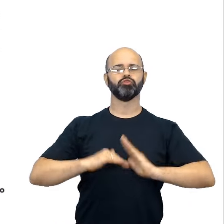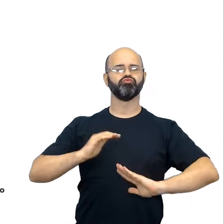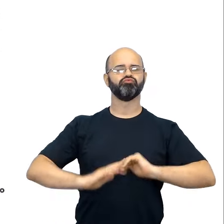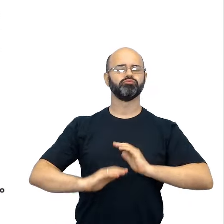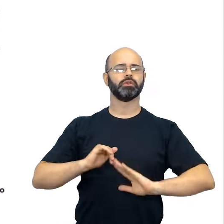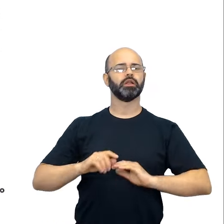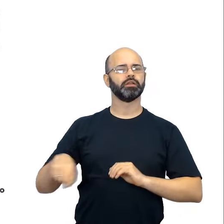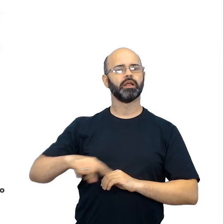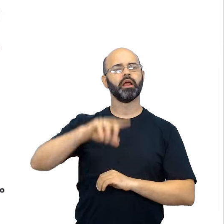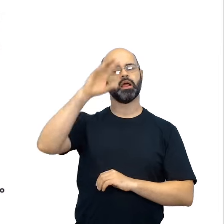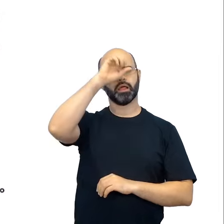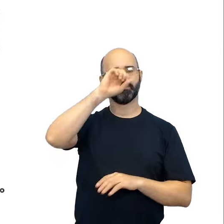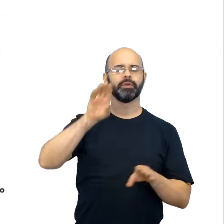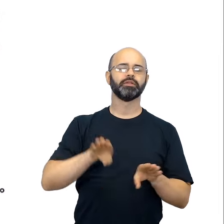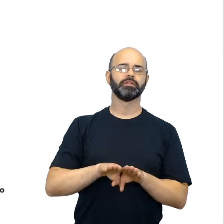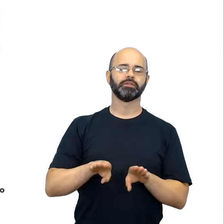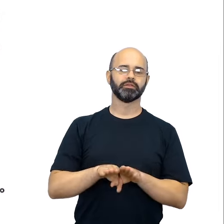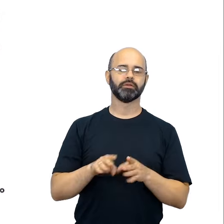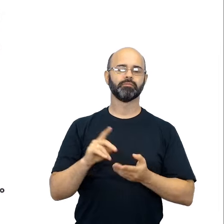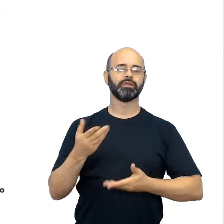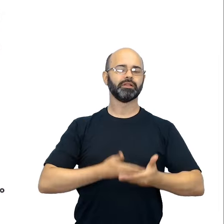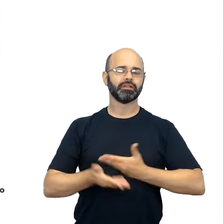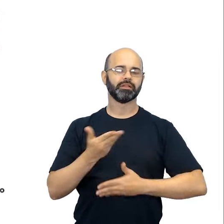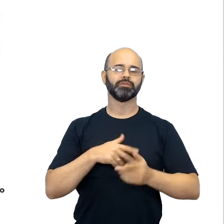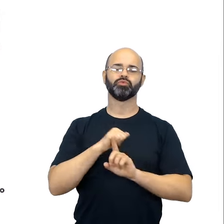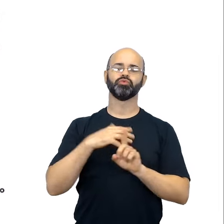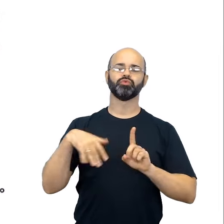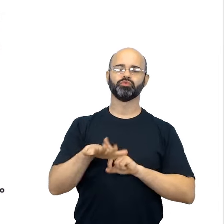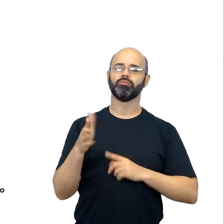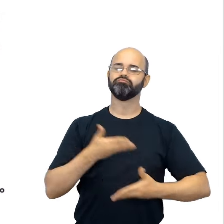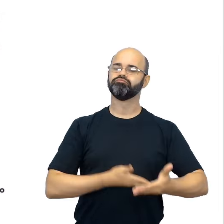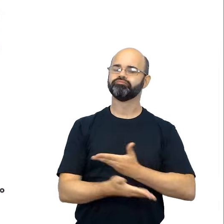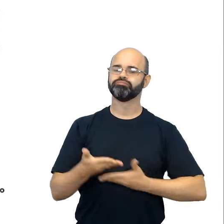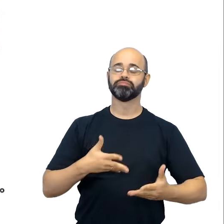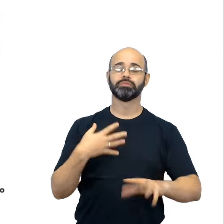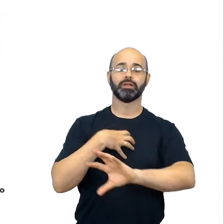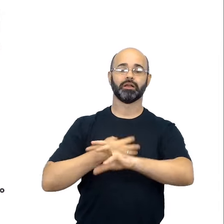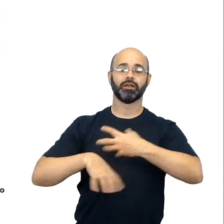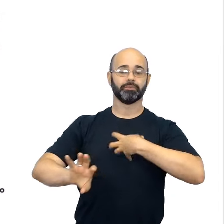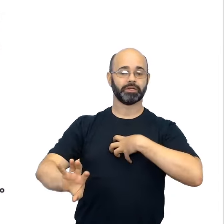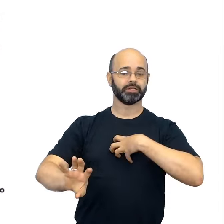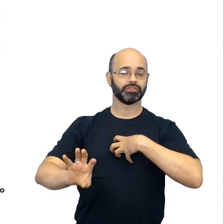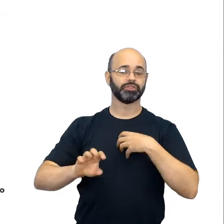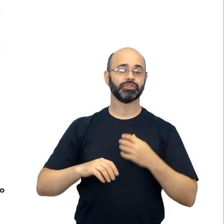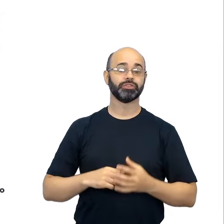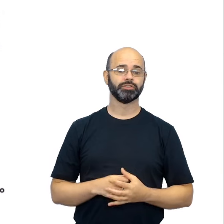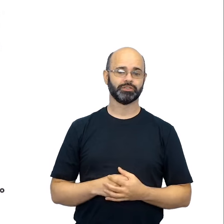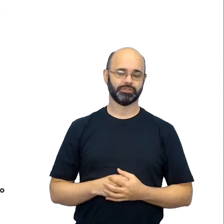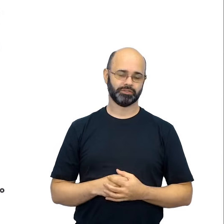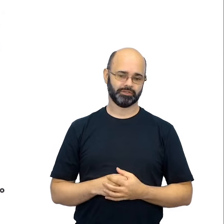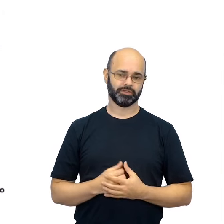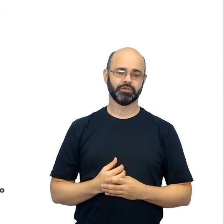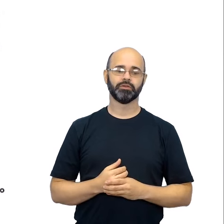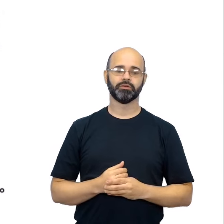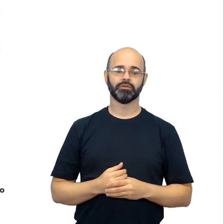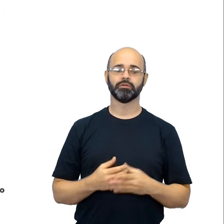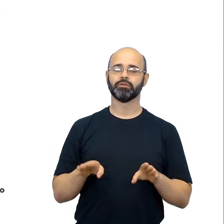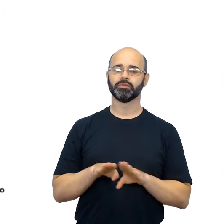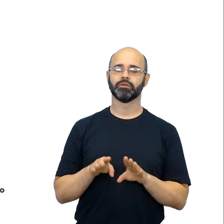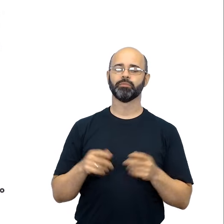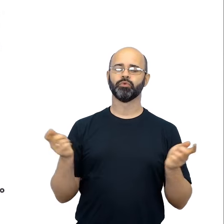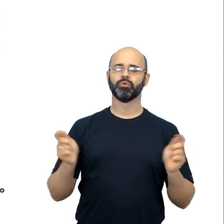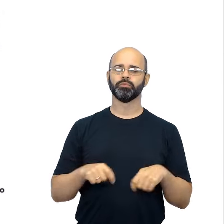outras aprendizagens, como a interação social, né, a empatia e várias outras competências que estão